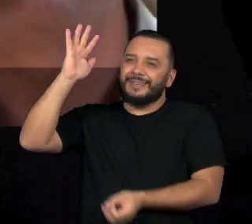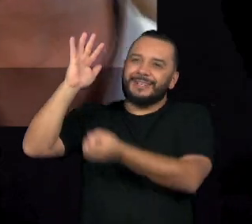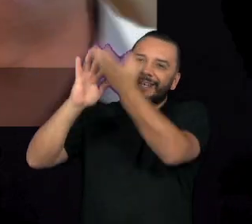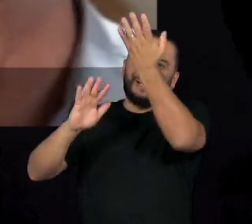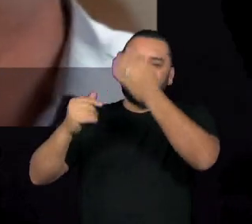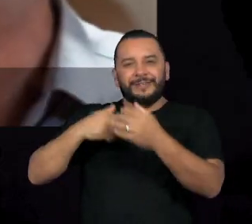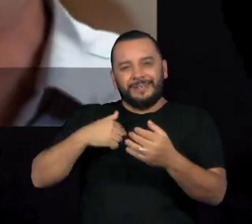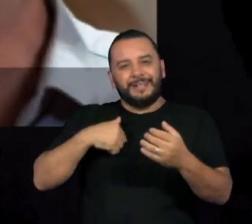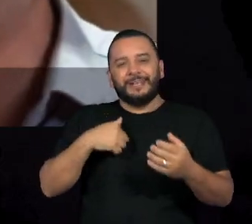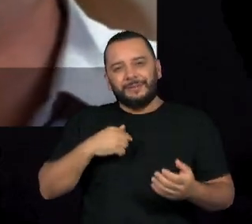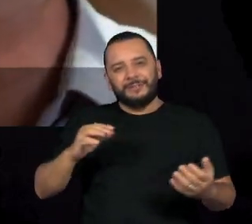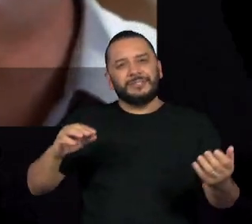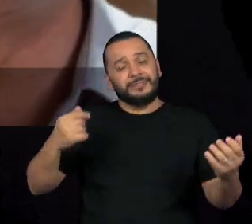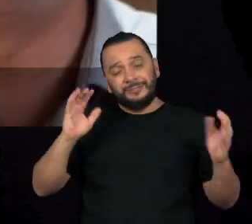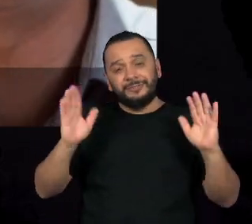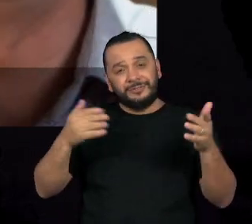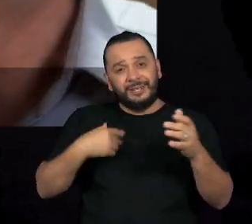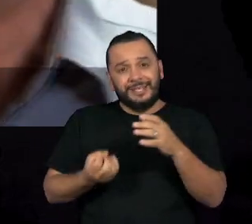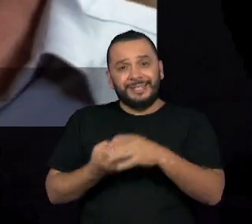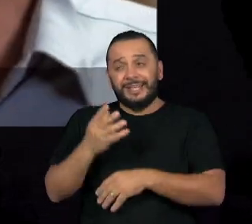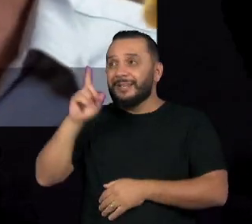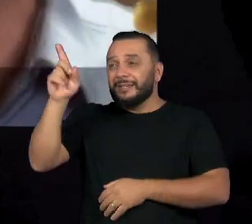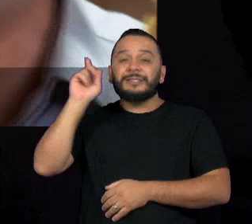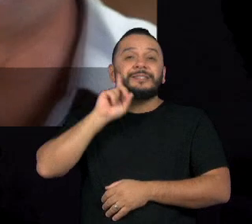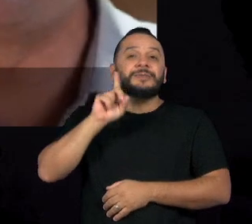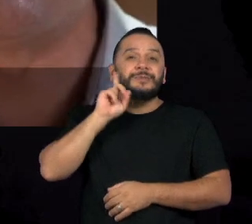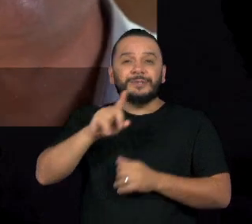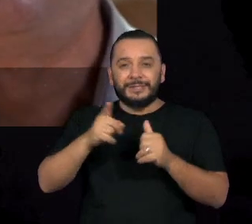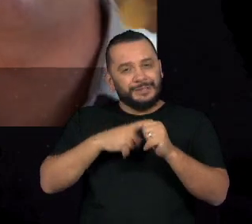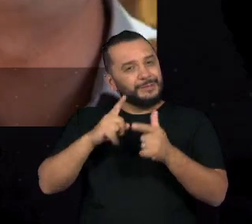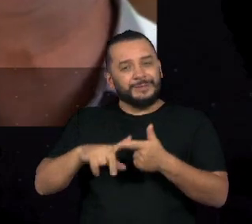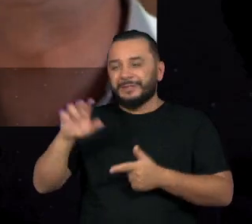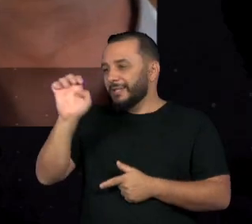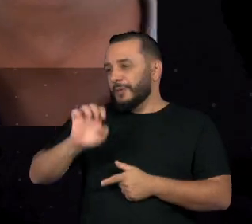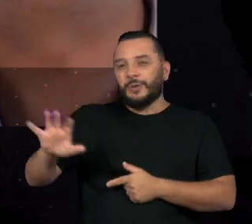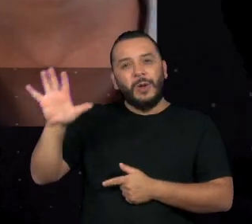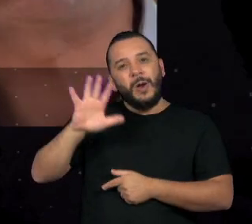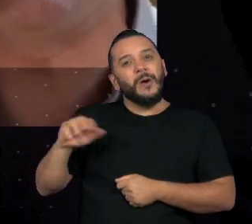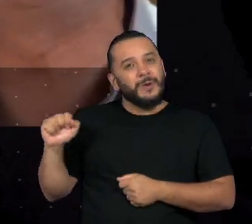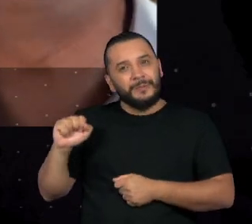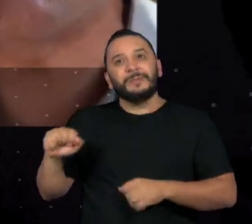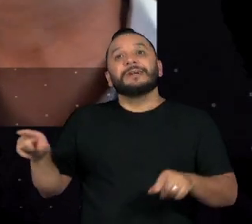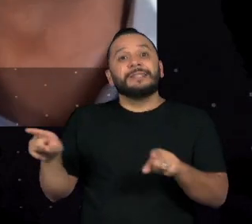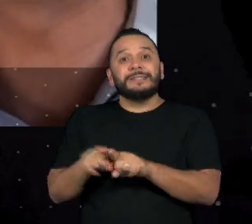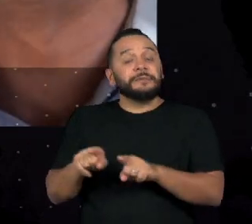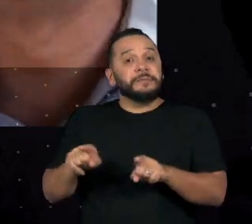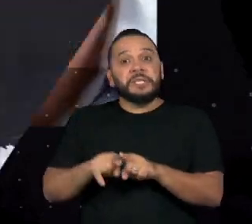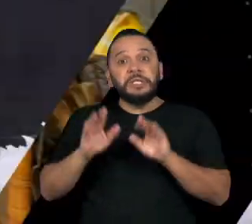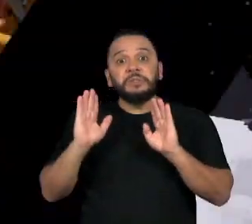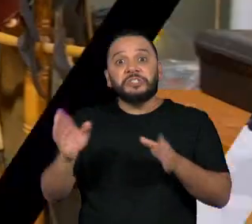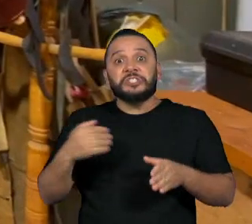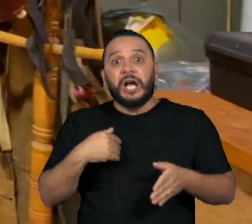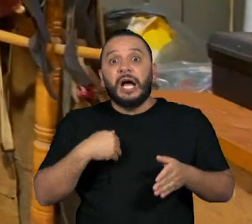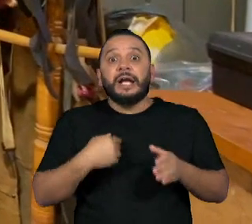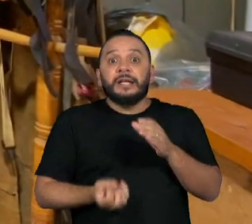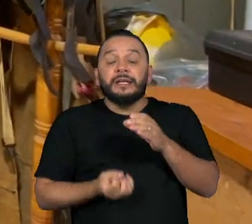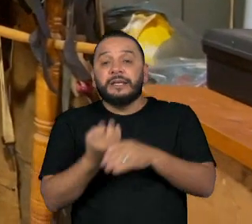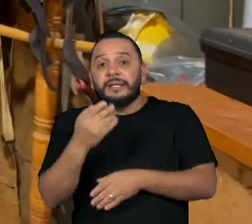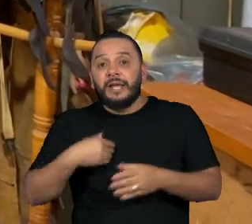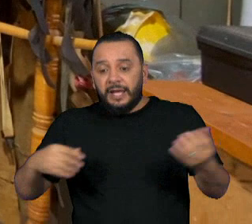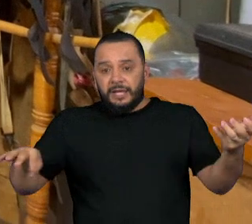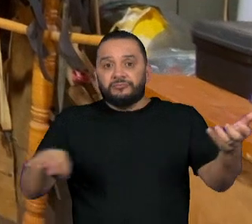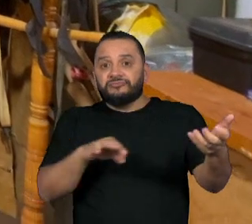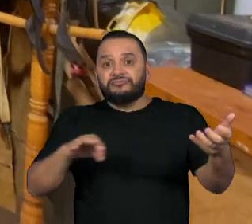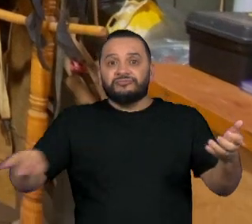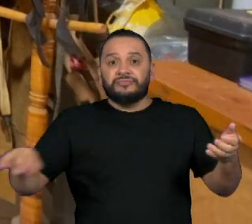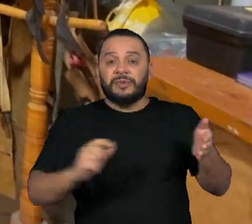instrumento harmonizado. Instrumento nos Estados Unidos, instrumento na Europa. Agora tenho instrumento no Oriente Médio tocando.